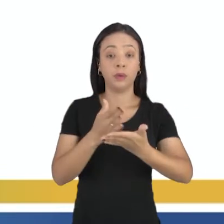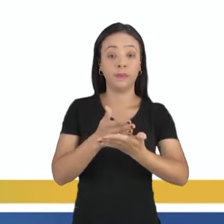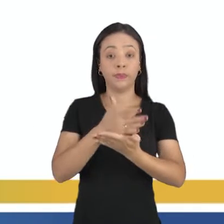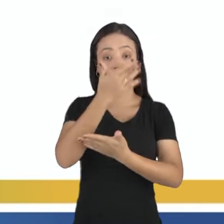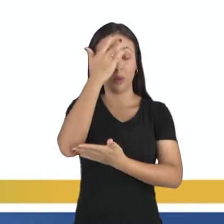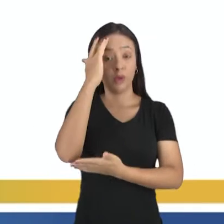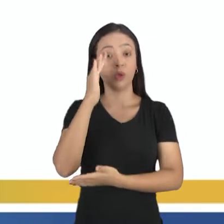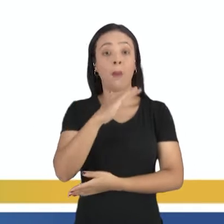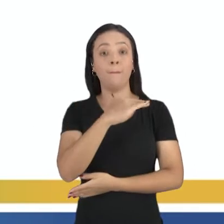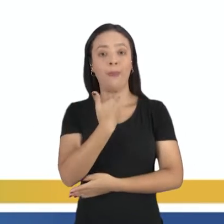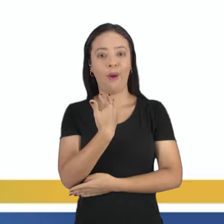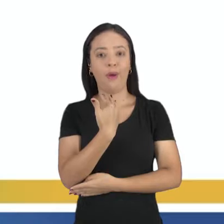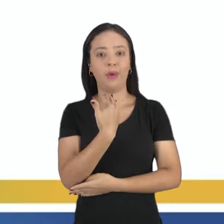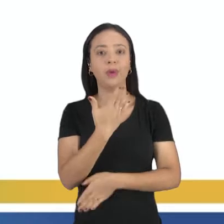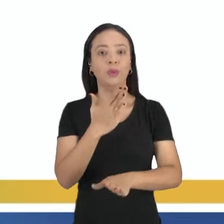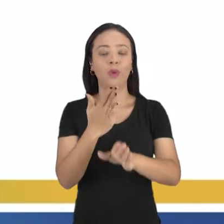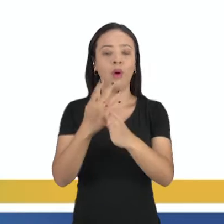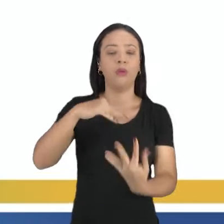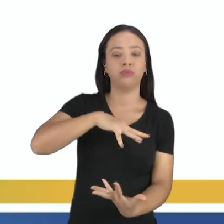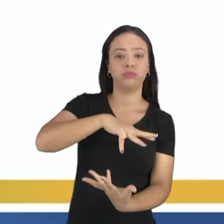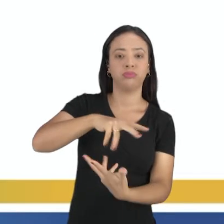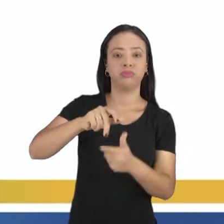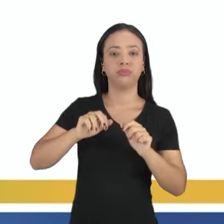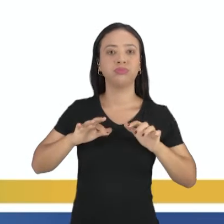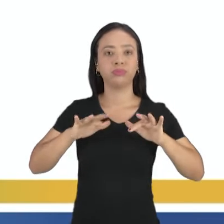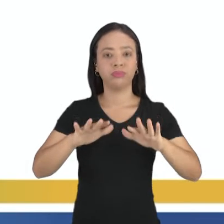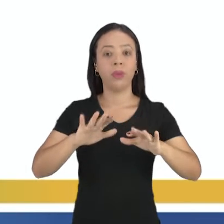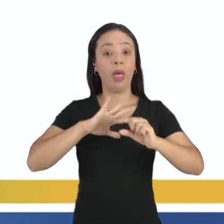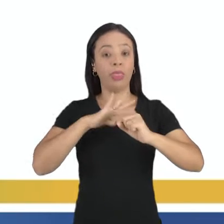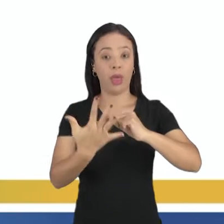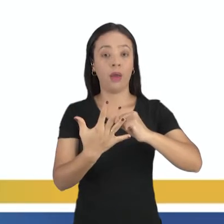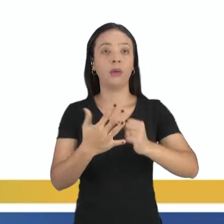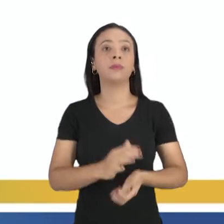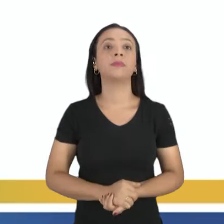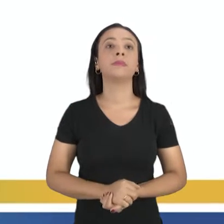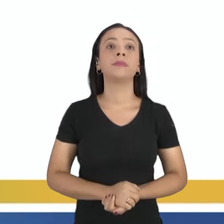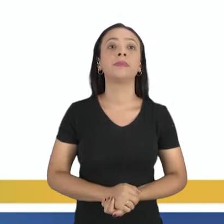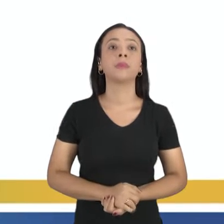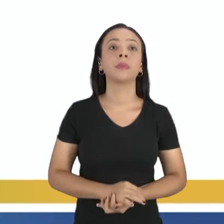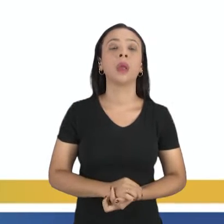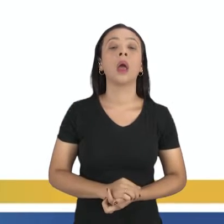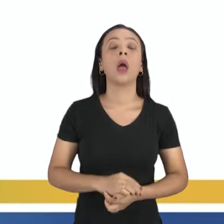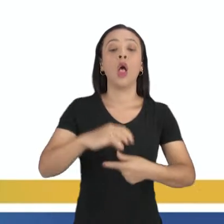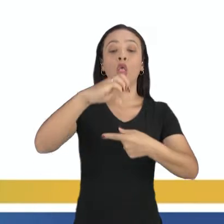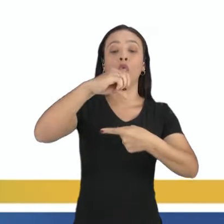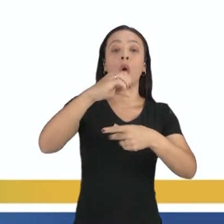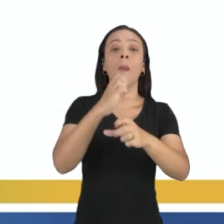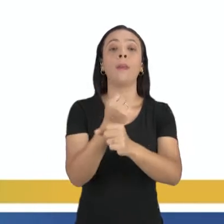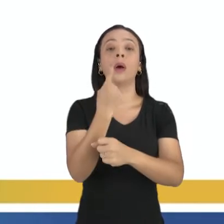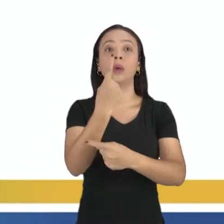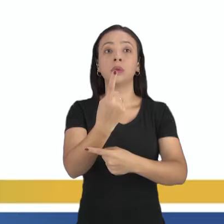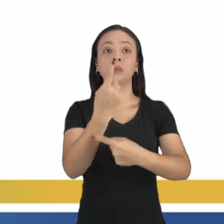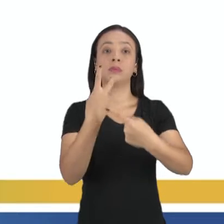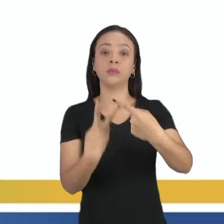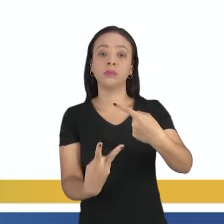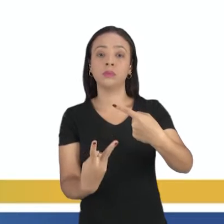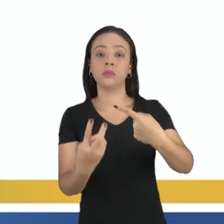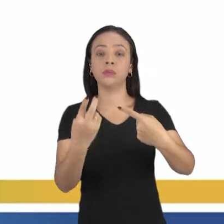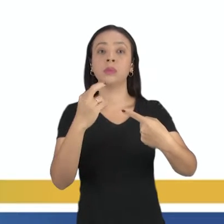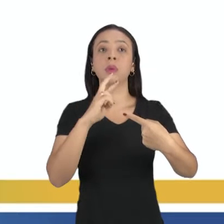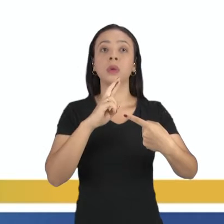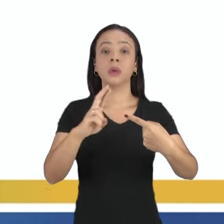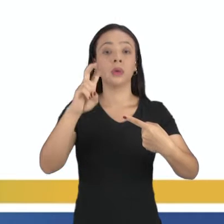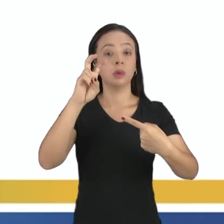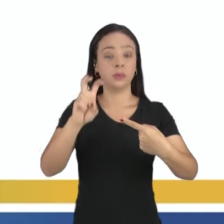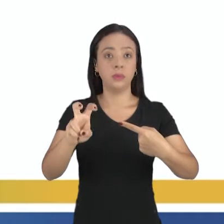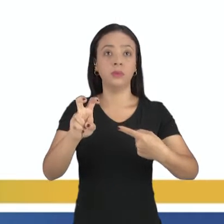Covid-19 nesses países é o termo de ordem 9 mais 1 dividido para 2. 9 mais 1 é igual a 10, dividido para